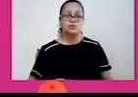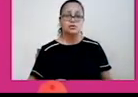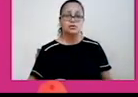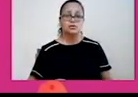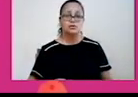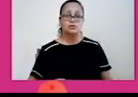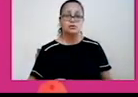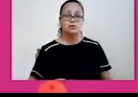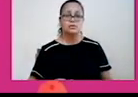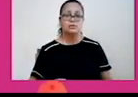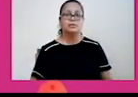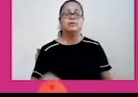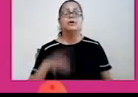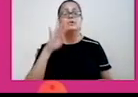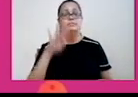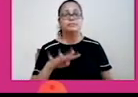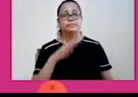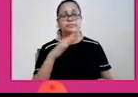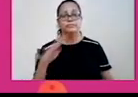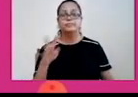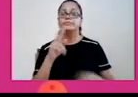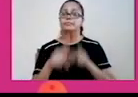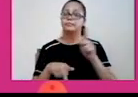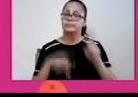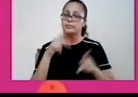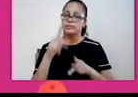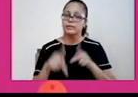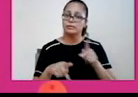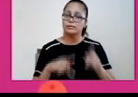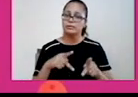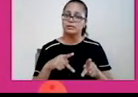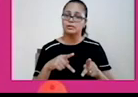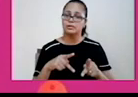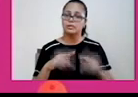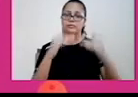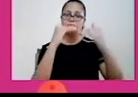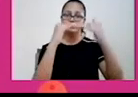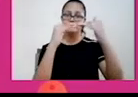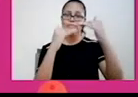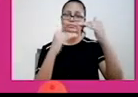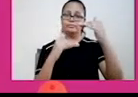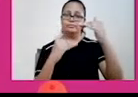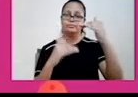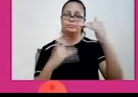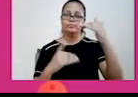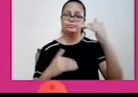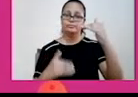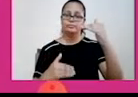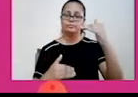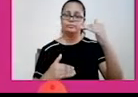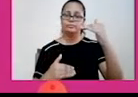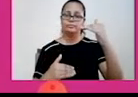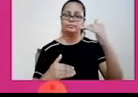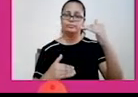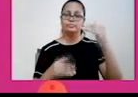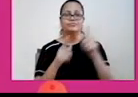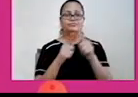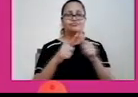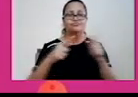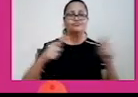com 34 milhões de habitantes, Pequim 24 milhões. E aí aqui a gente tem a lista dessas maiores metrópoles chinesas,